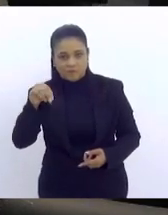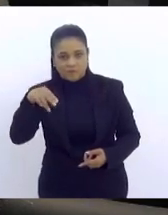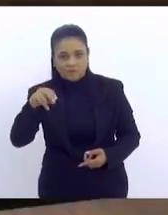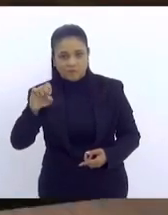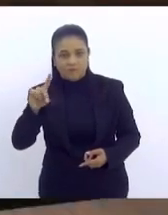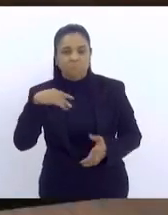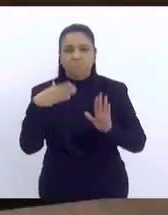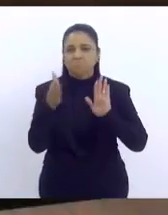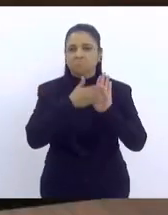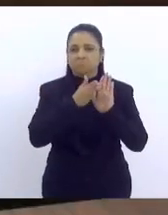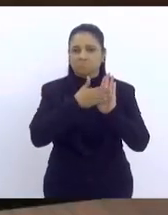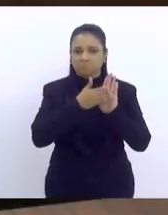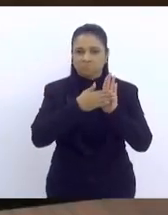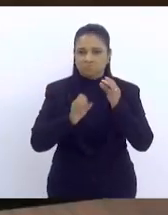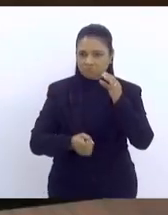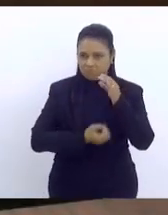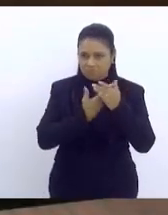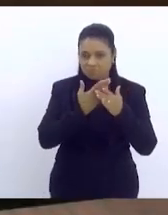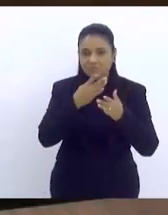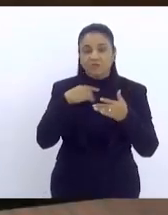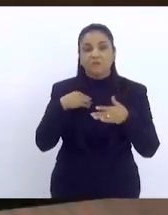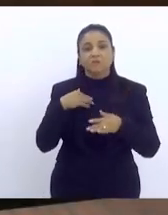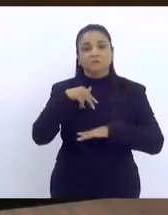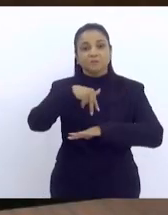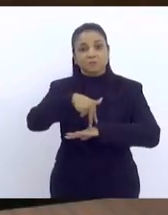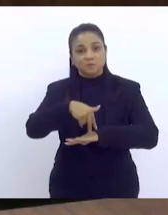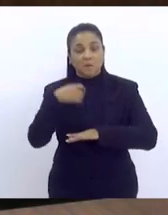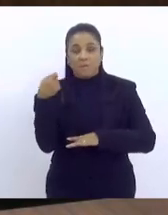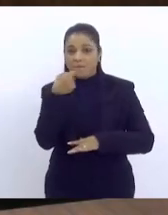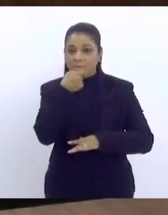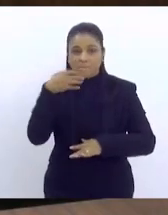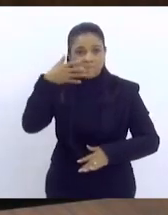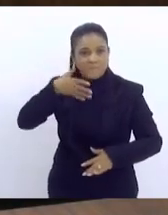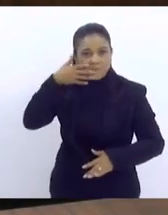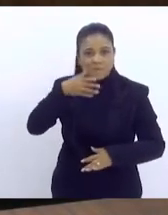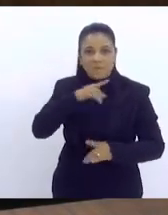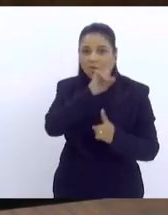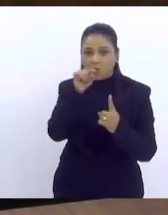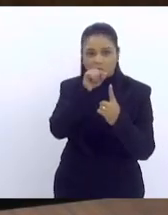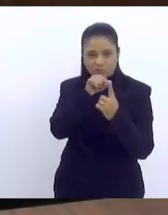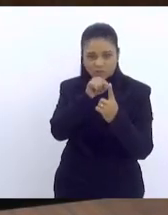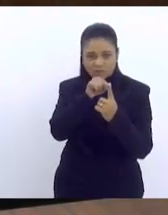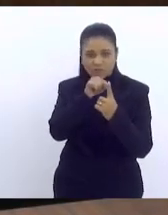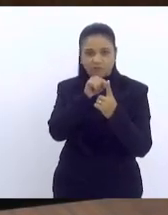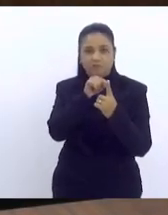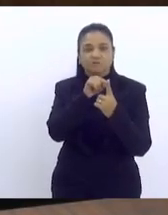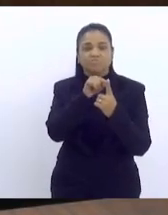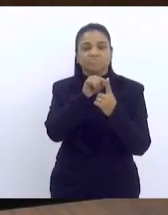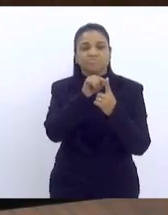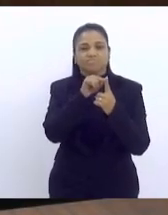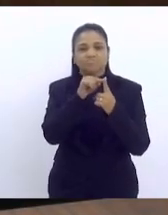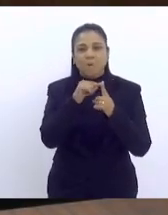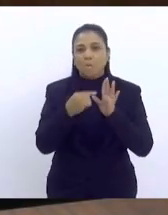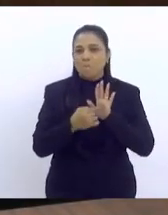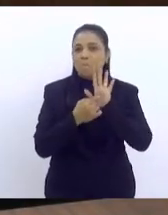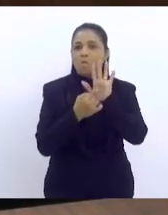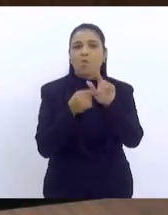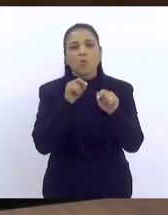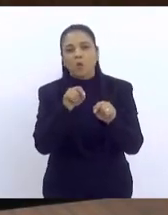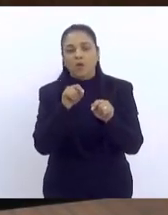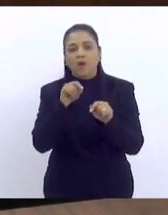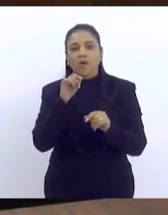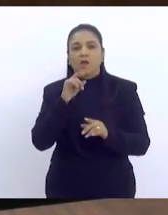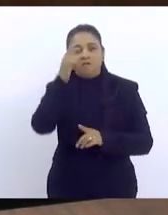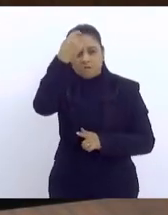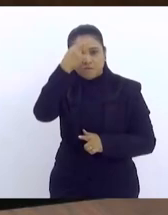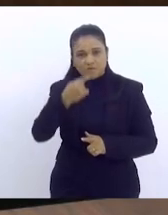chegamos chegamos chegamos presidente de uma maneira que muito objetiva primeiramente destacar na figura do Presidente Rodrigo